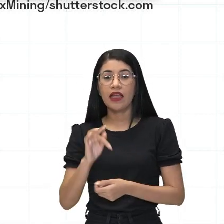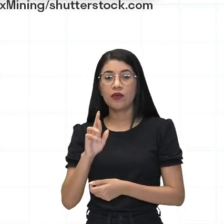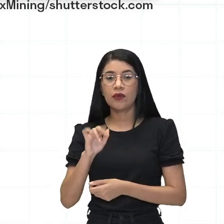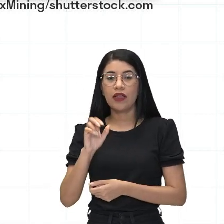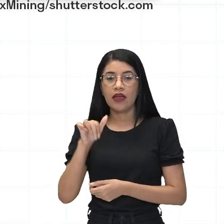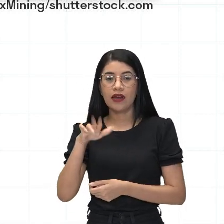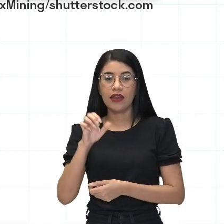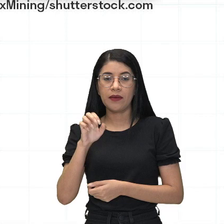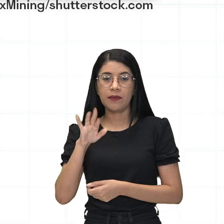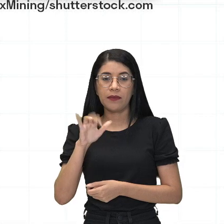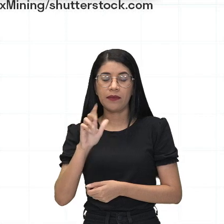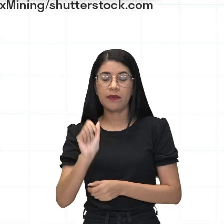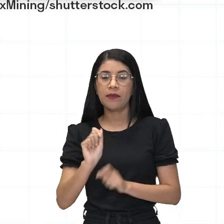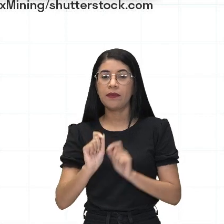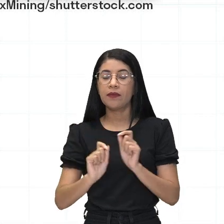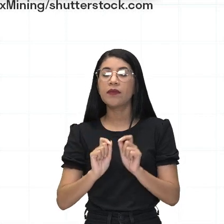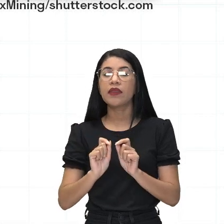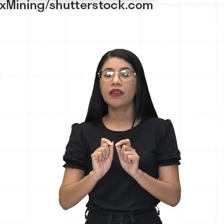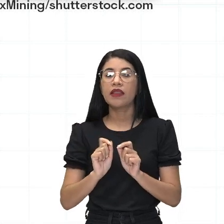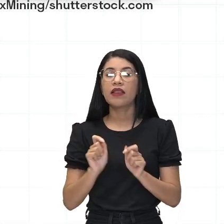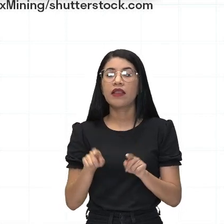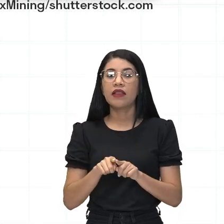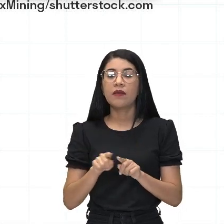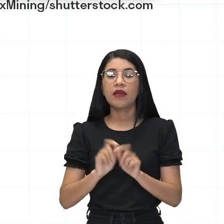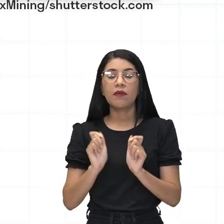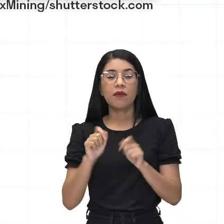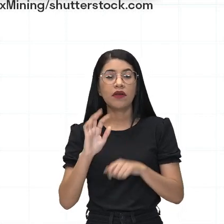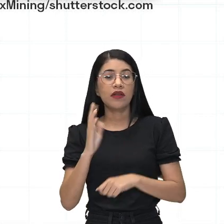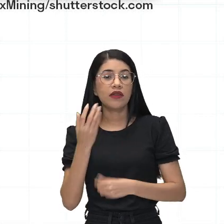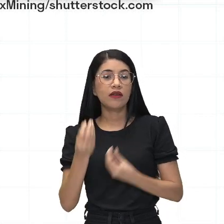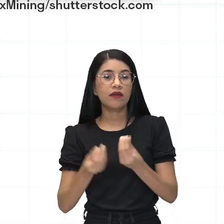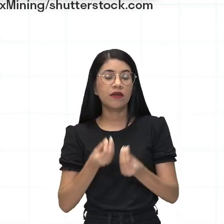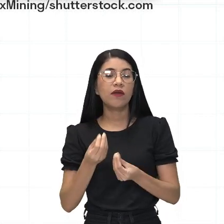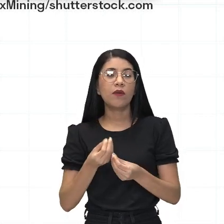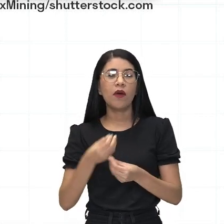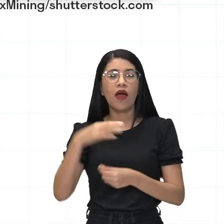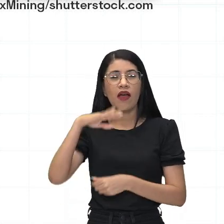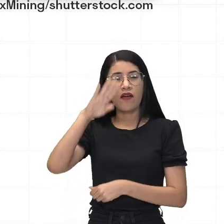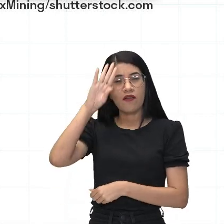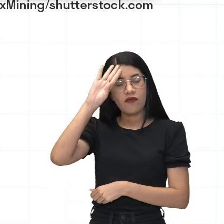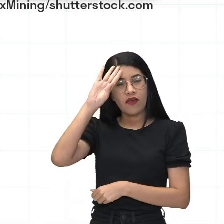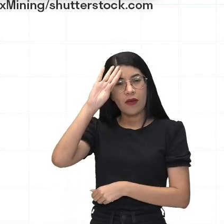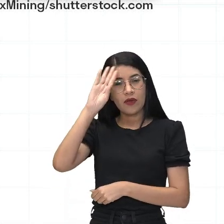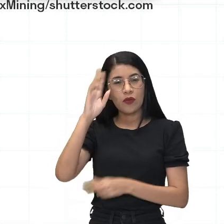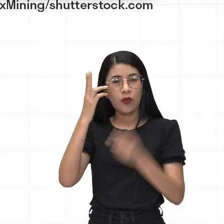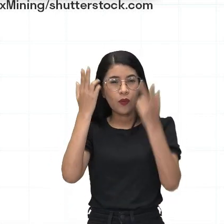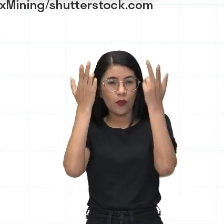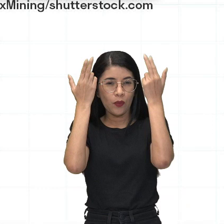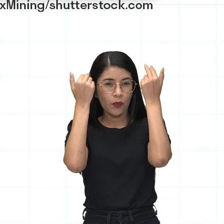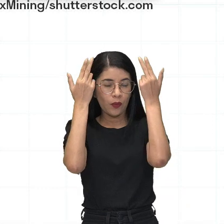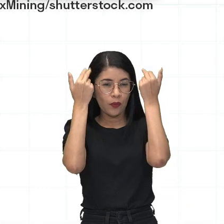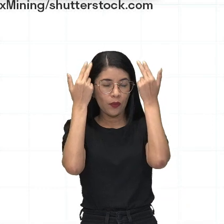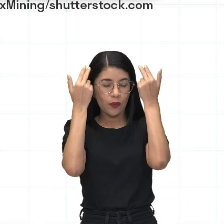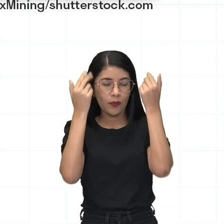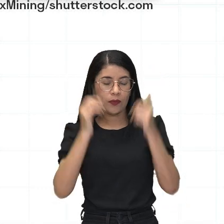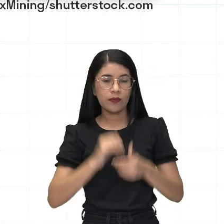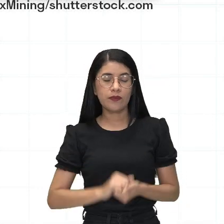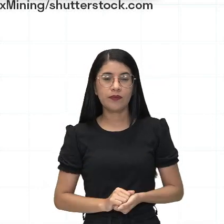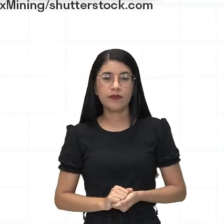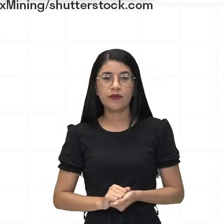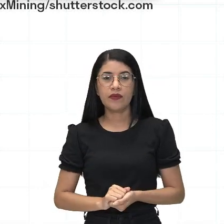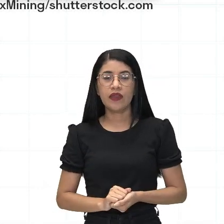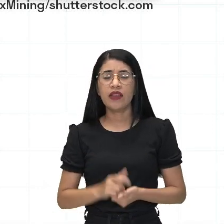ela também pode ser chamada de febre do coelho, tá? Então, são